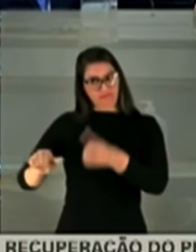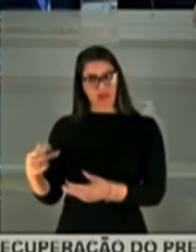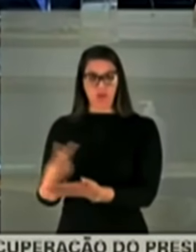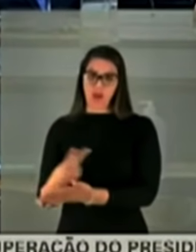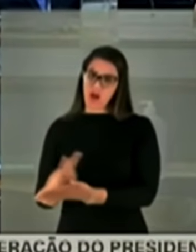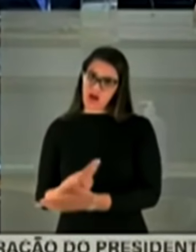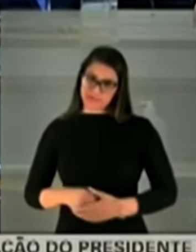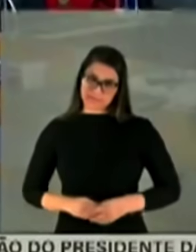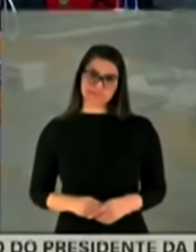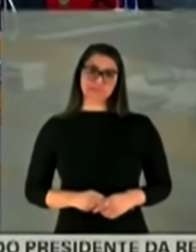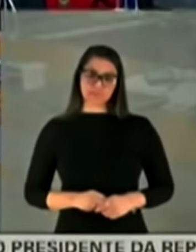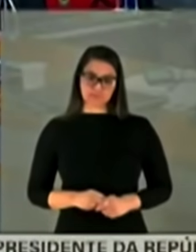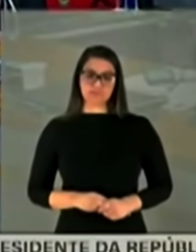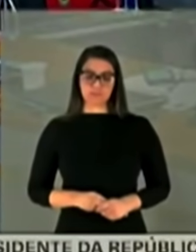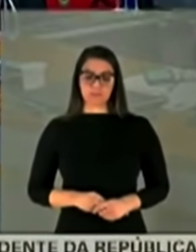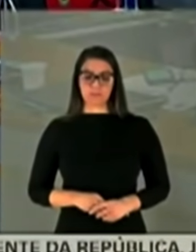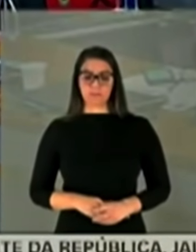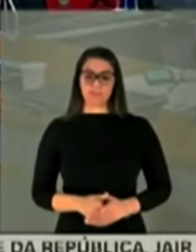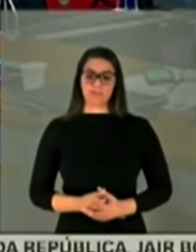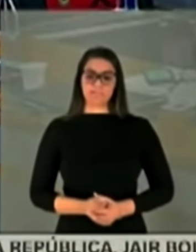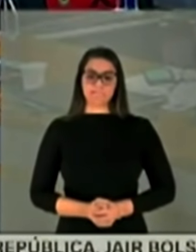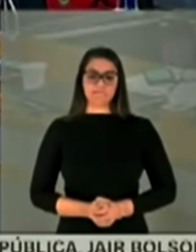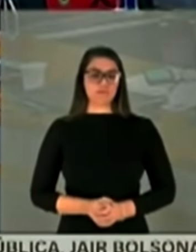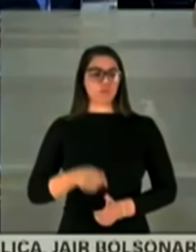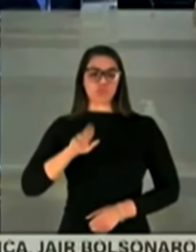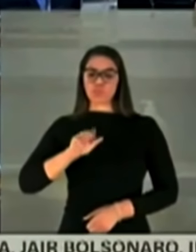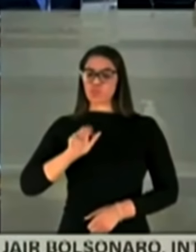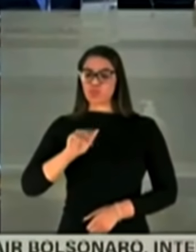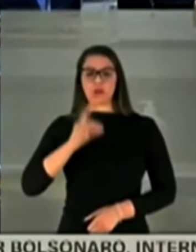um pré-julgamento do deputado Luiz Miranda, que em momento algum